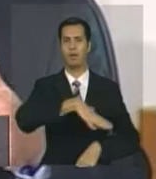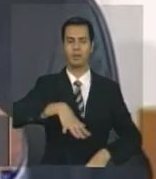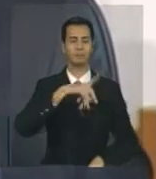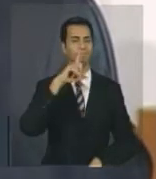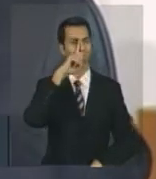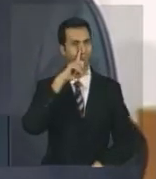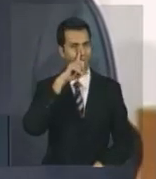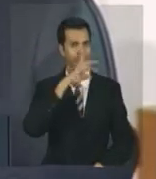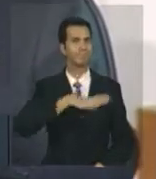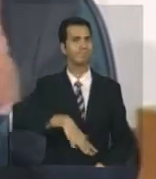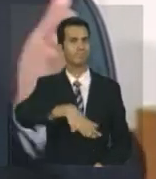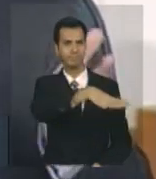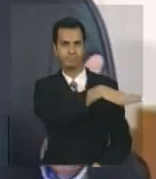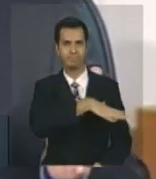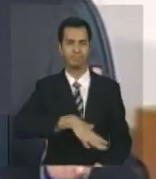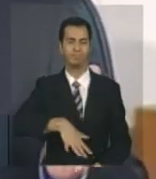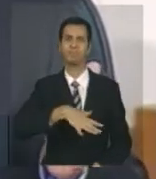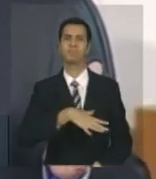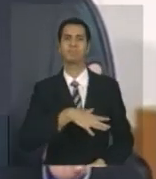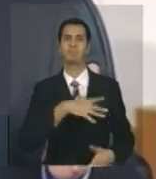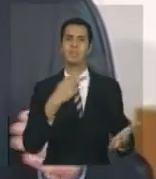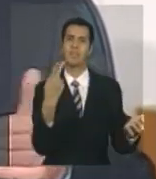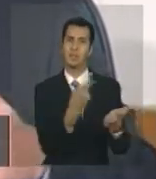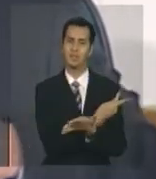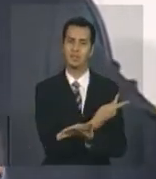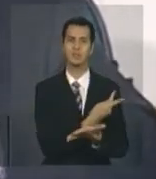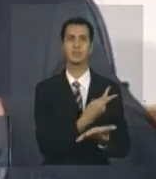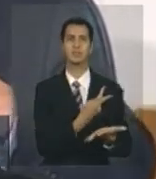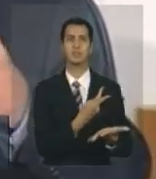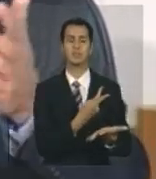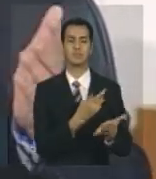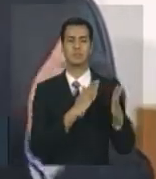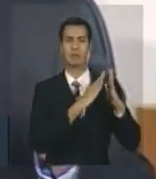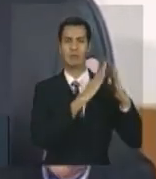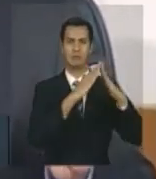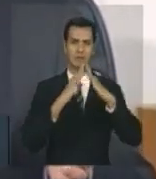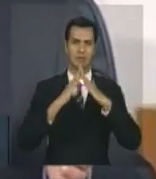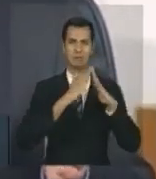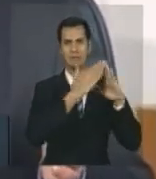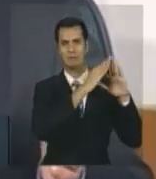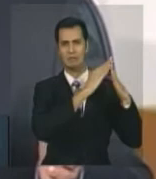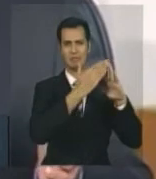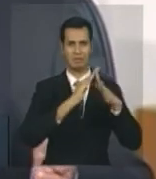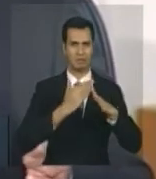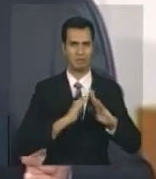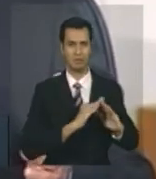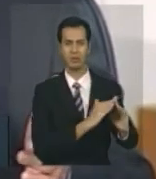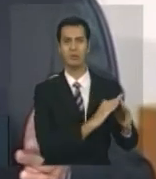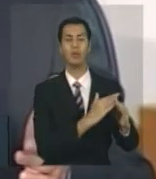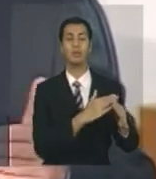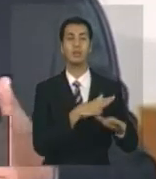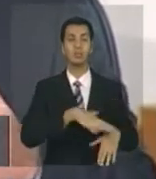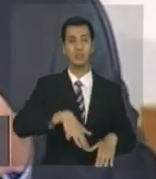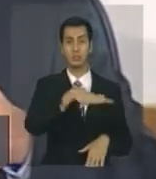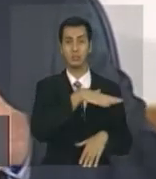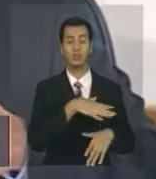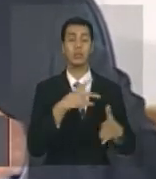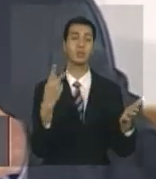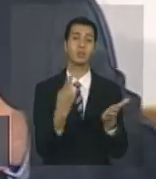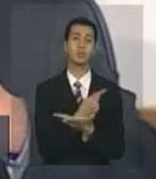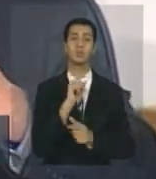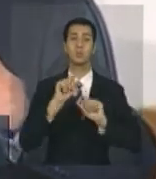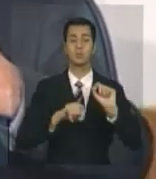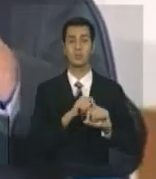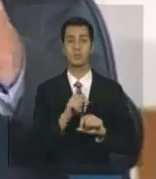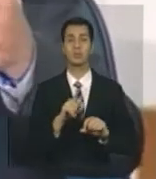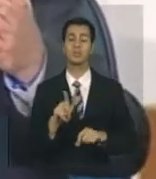de risco, ocupações irregulares, habitações subnormais, e, com isso,